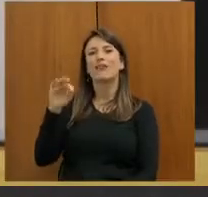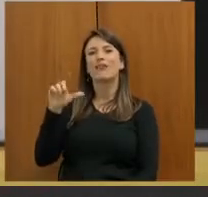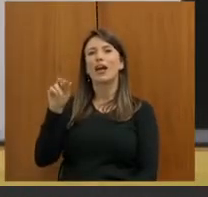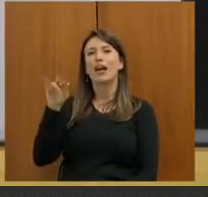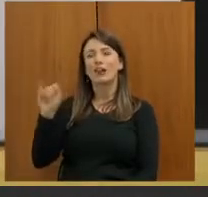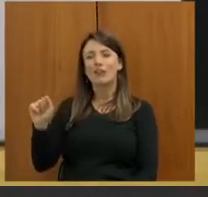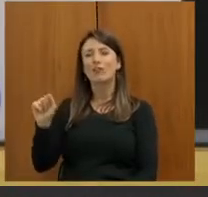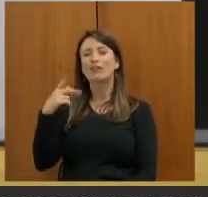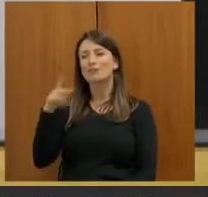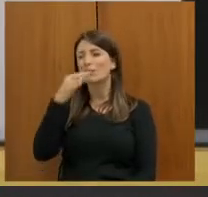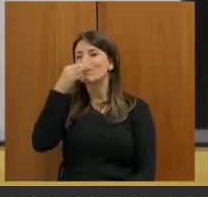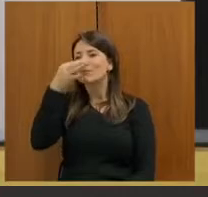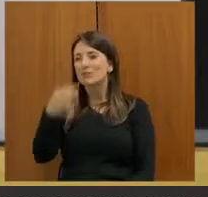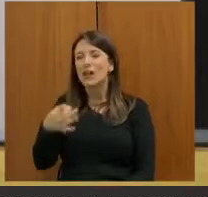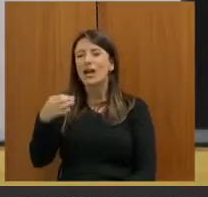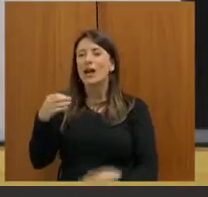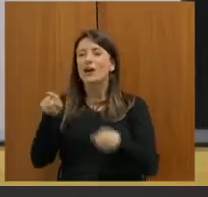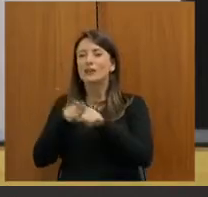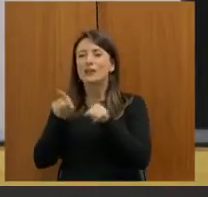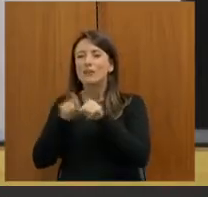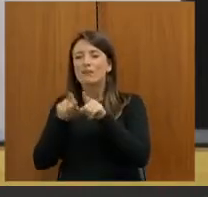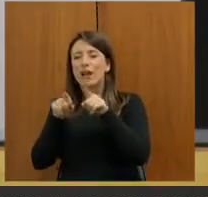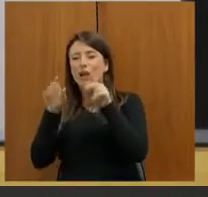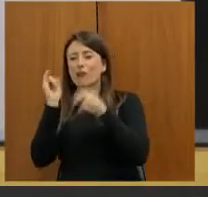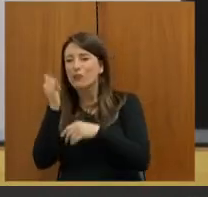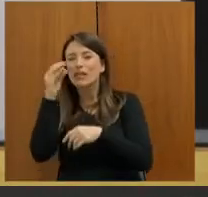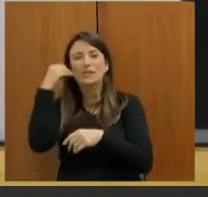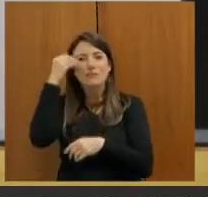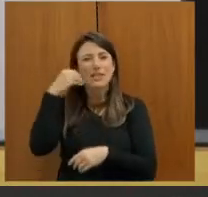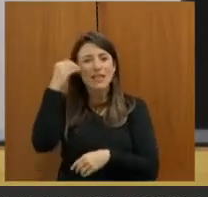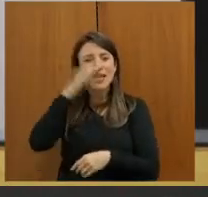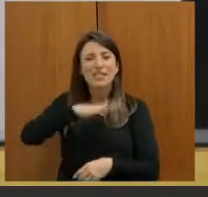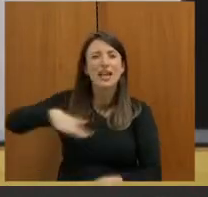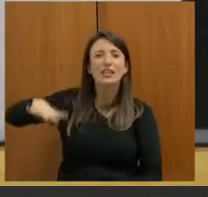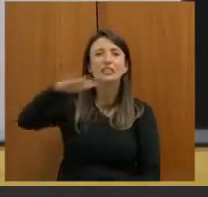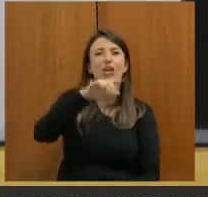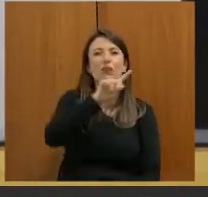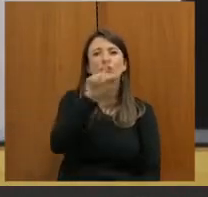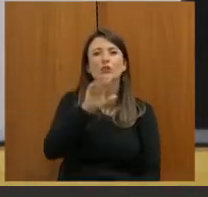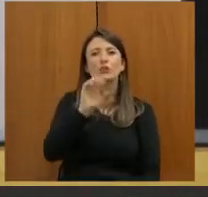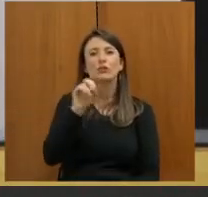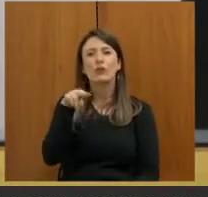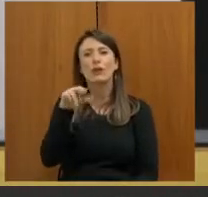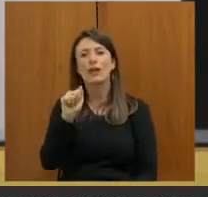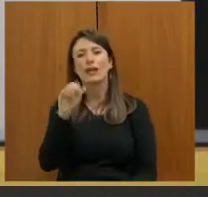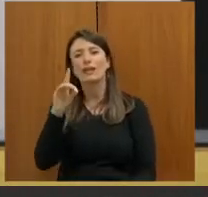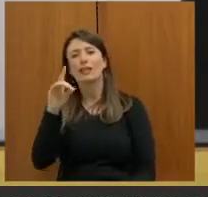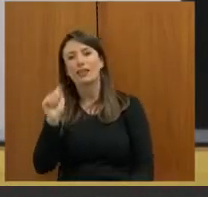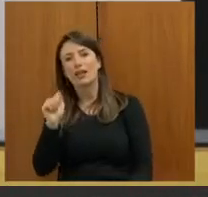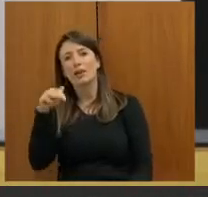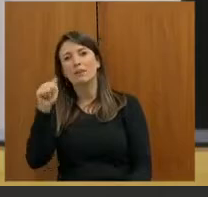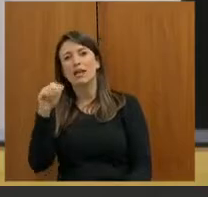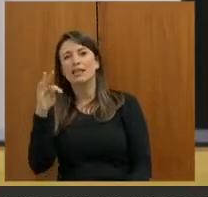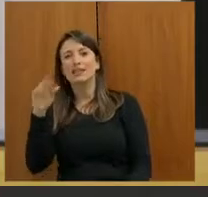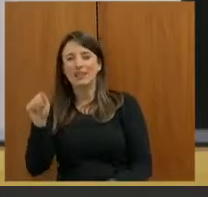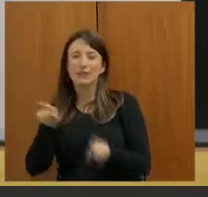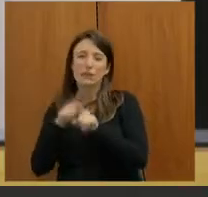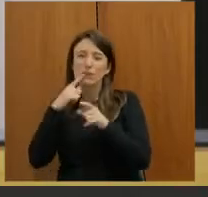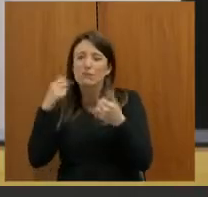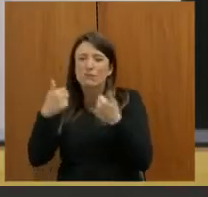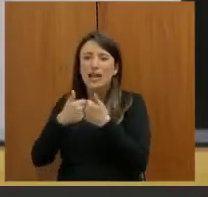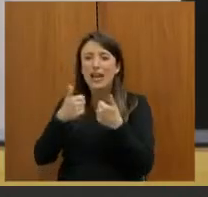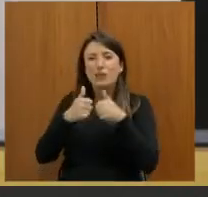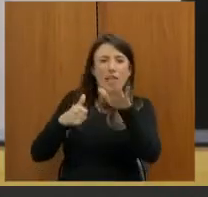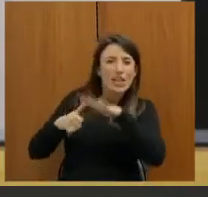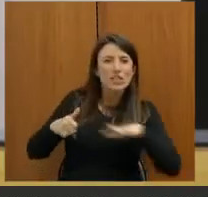olhar né da região da Zona da Mata mineira região importante próximo inclusive aqui na nossa região metropolitana